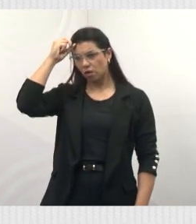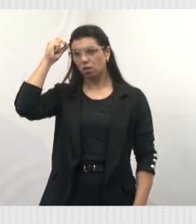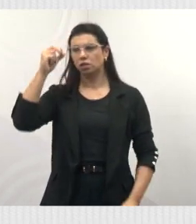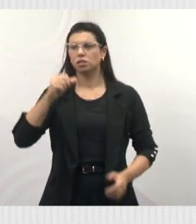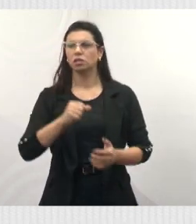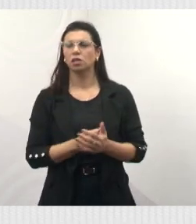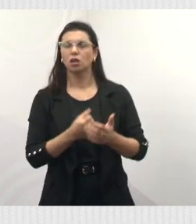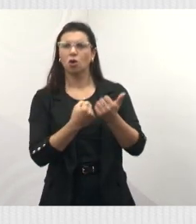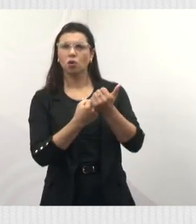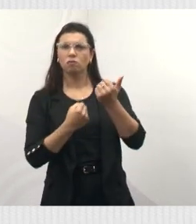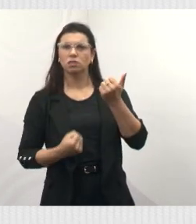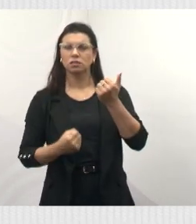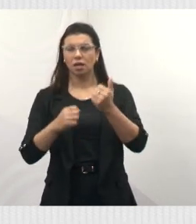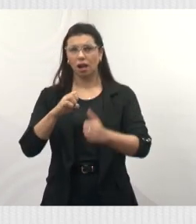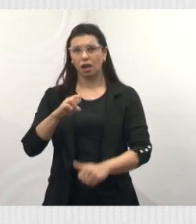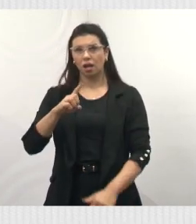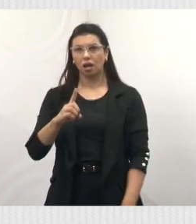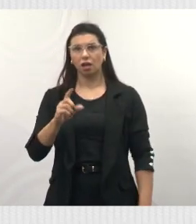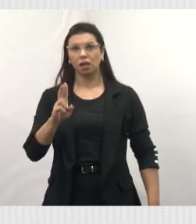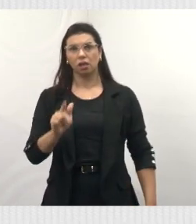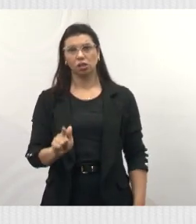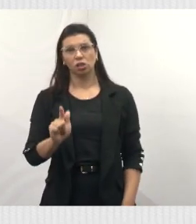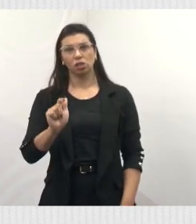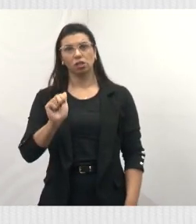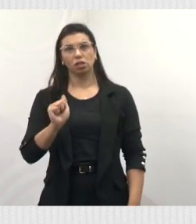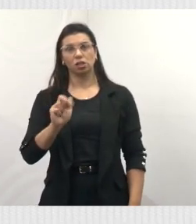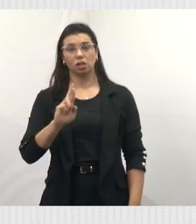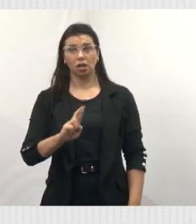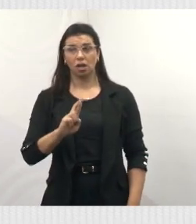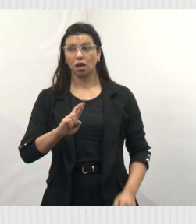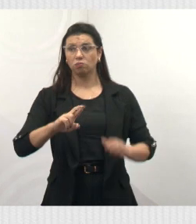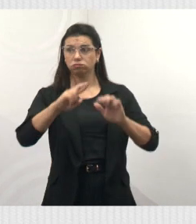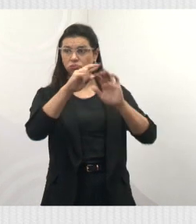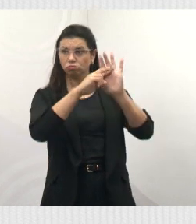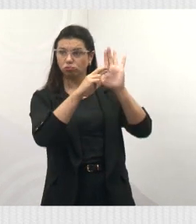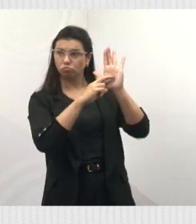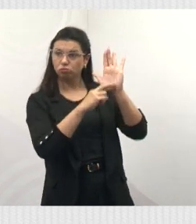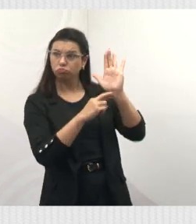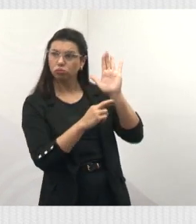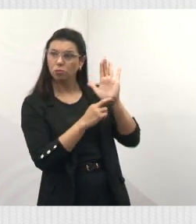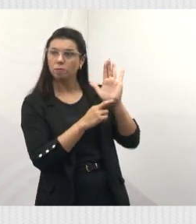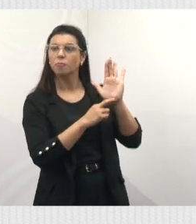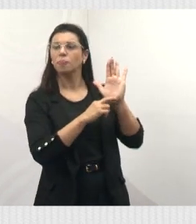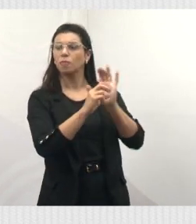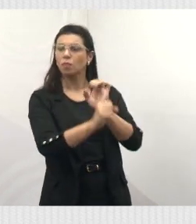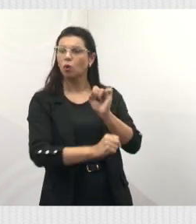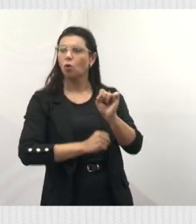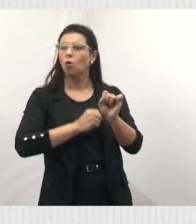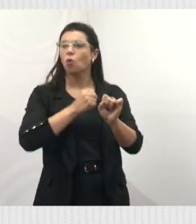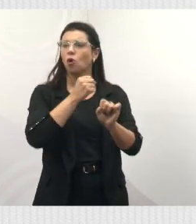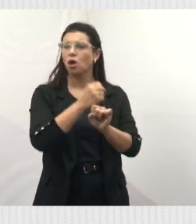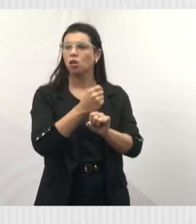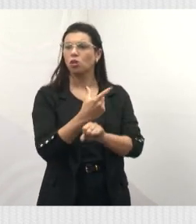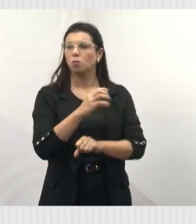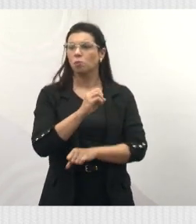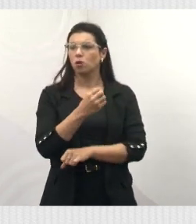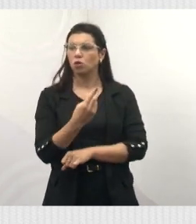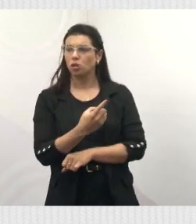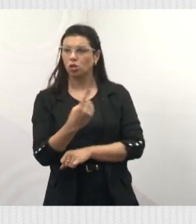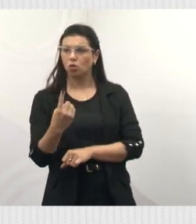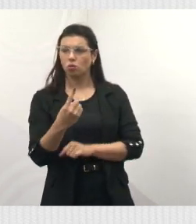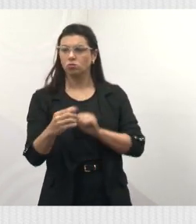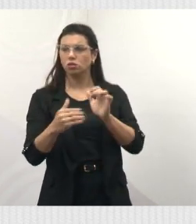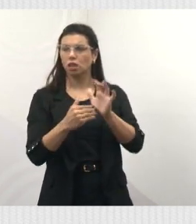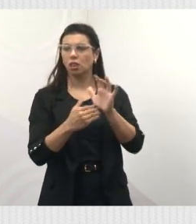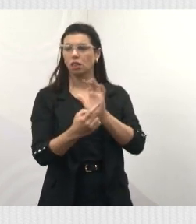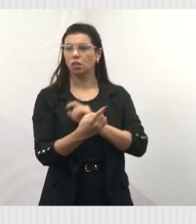vice, e este é o histórico de Jacareí. A gente vem de uma história com muita dificuldade